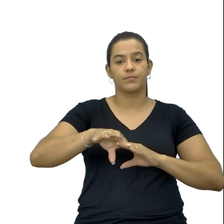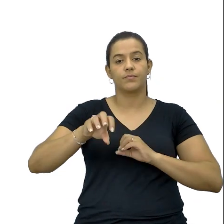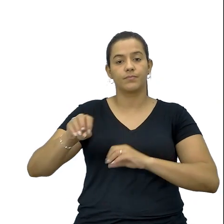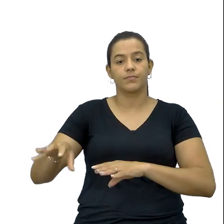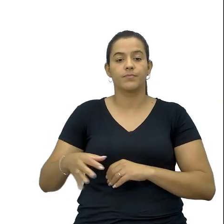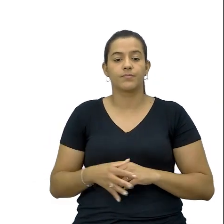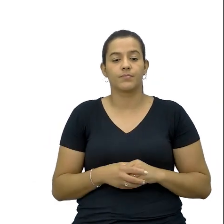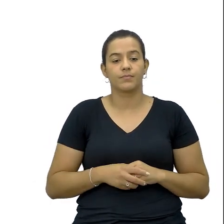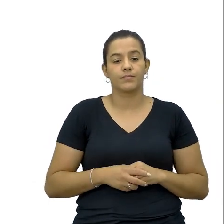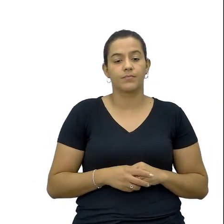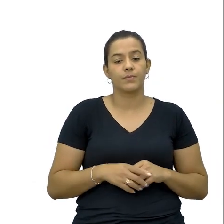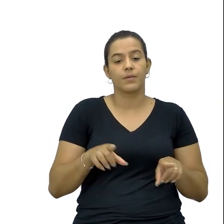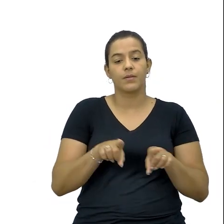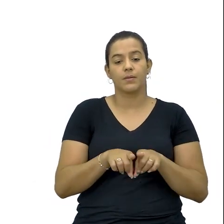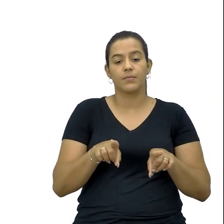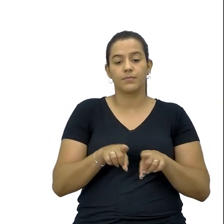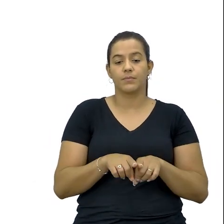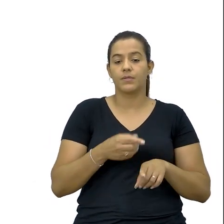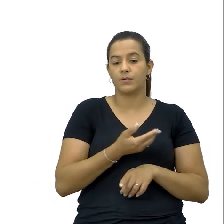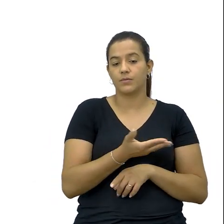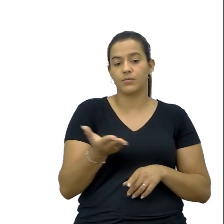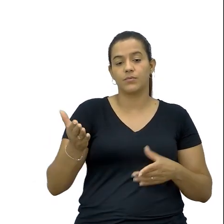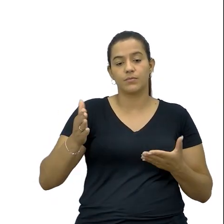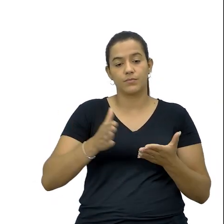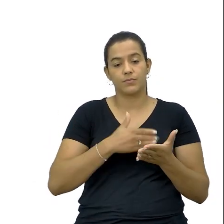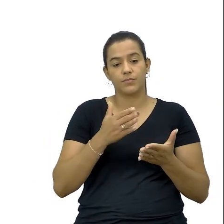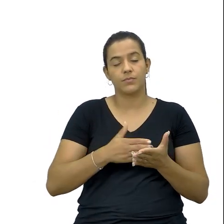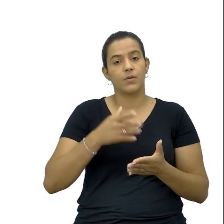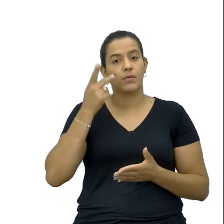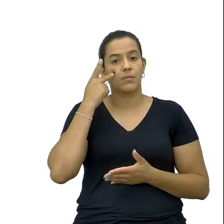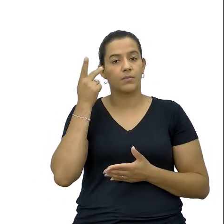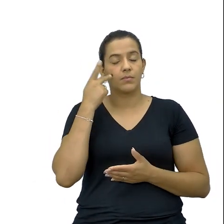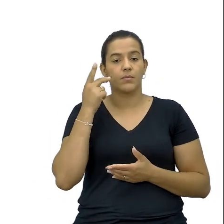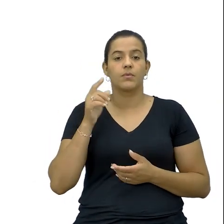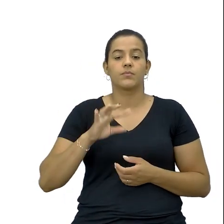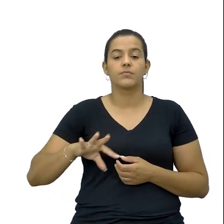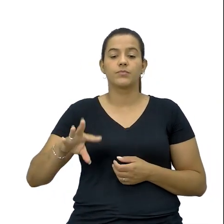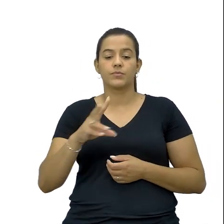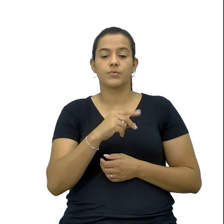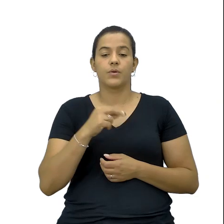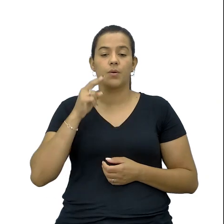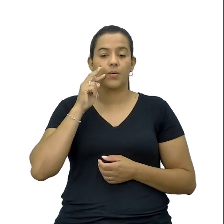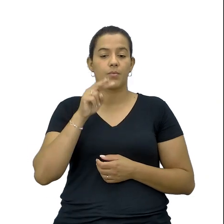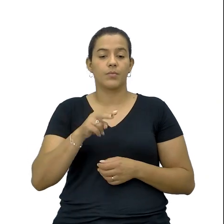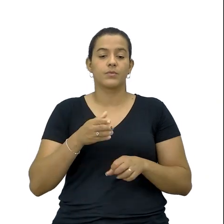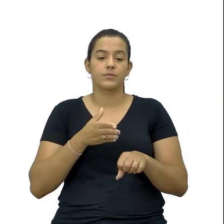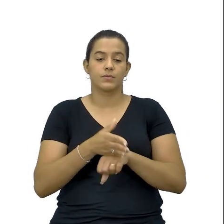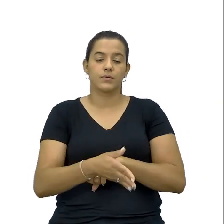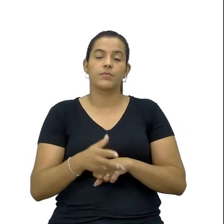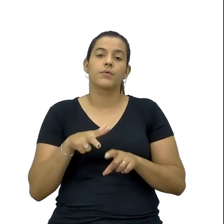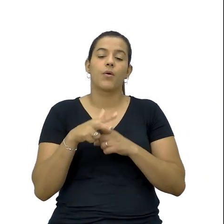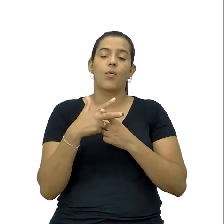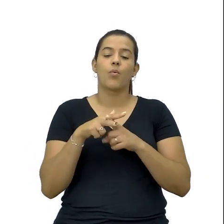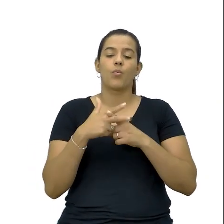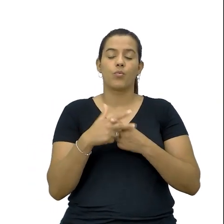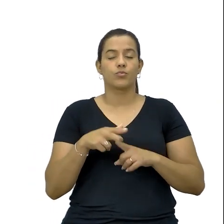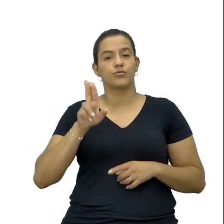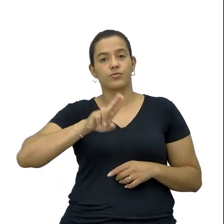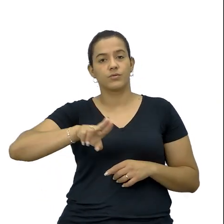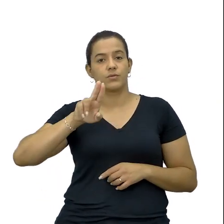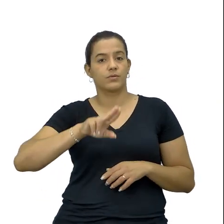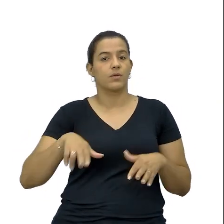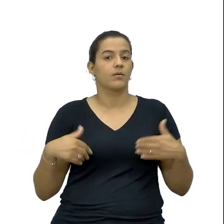Nós visitamos também a plataforma São Paulo, olhando um pouquinho como eu entro, quais ferramentas eu posso